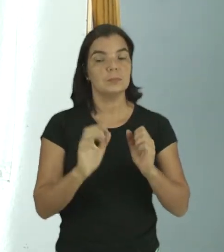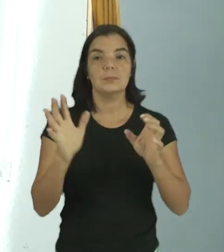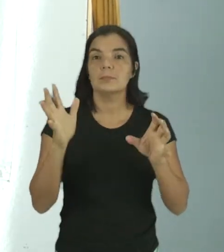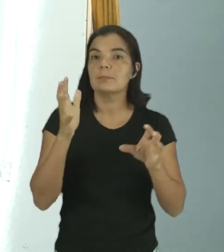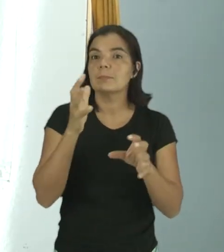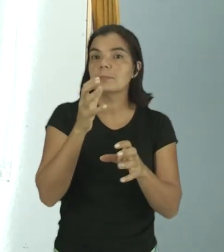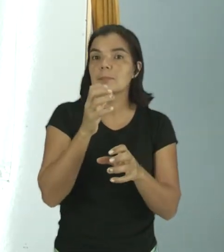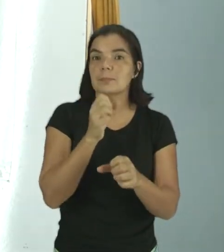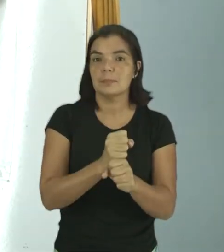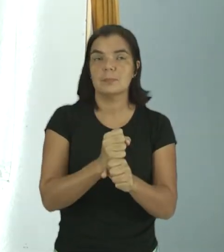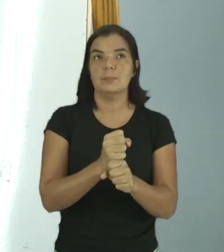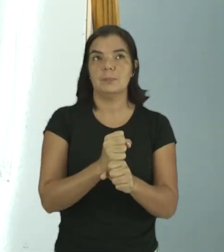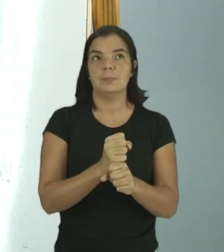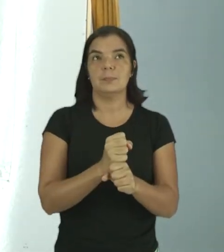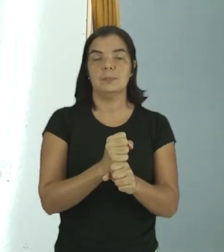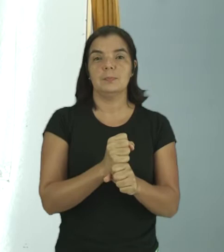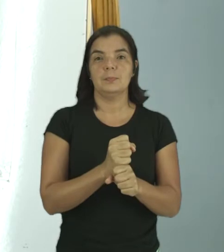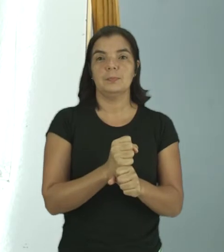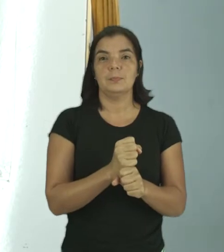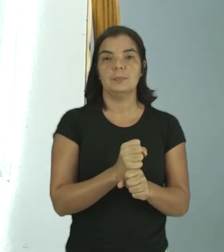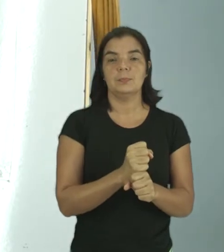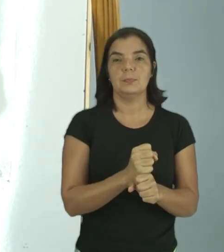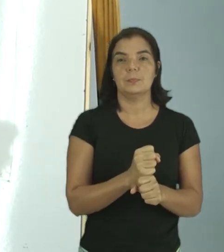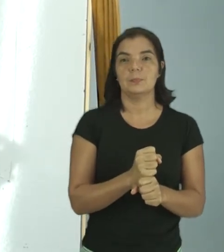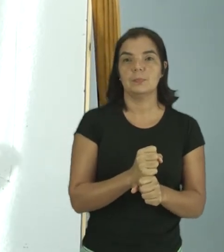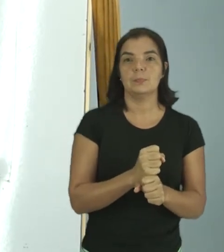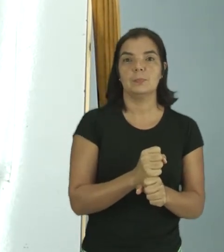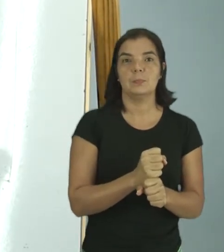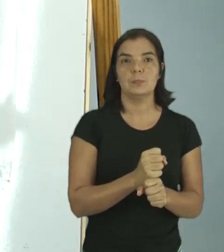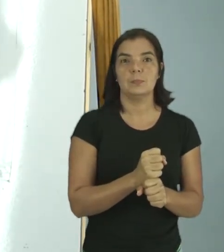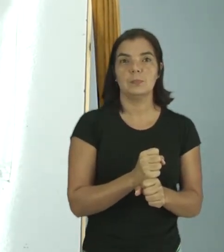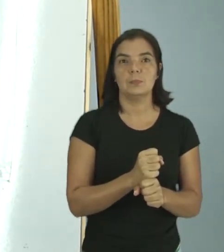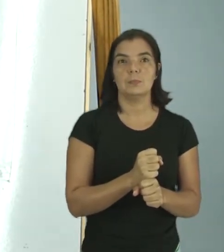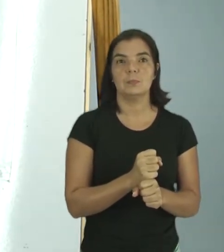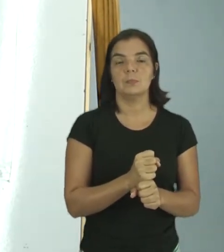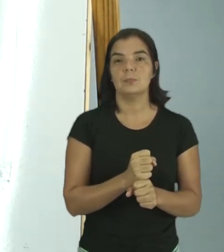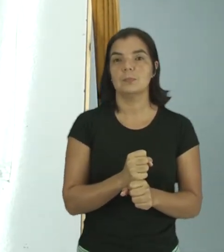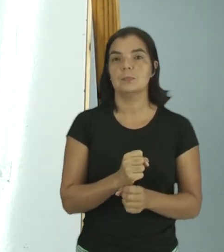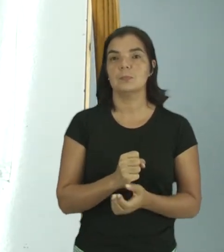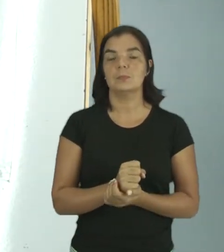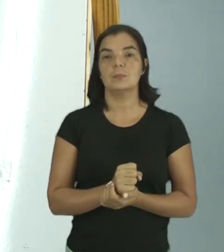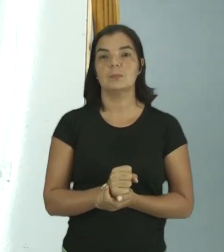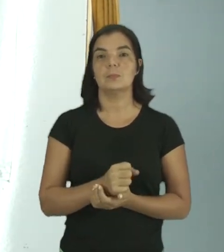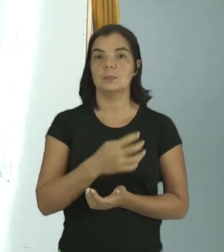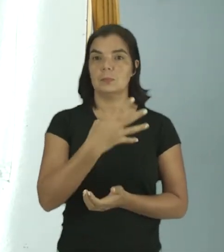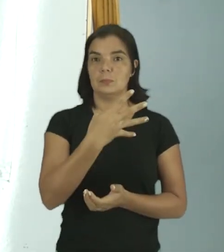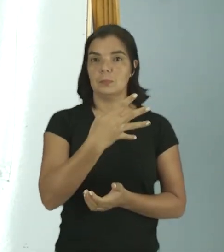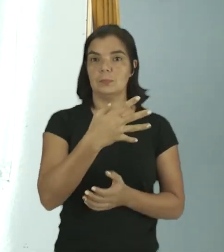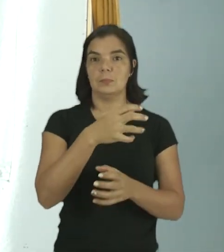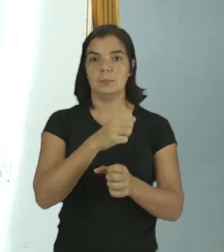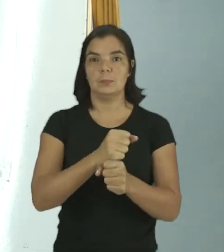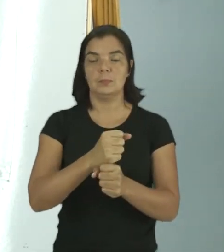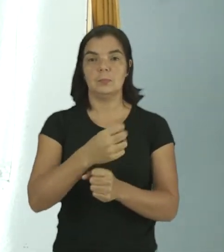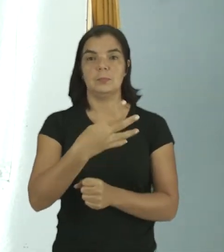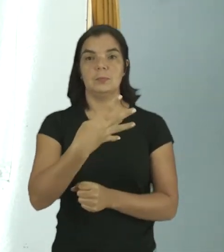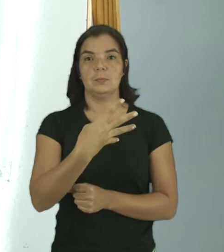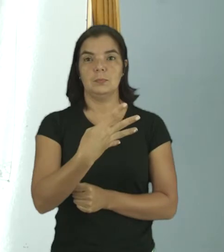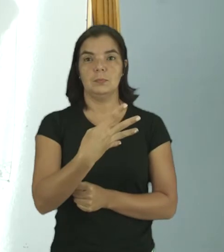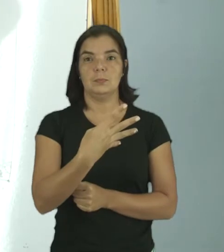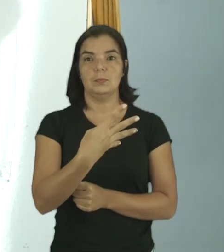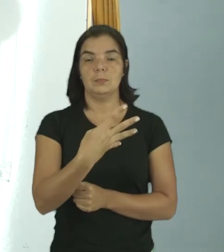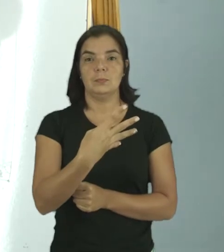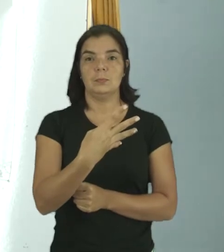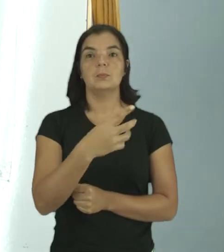adicionar né posso fazer uma edição quatro mais quatro